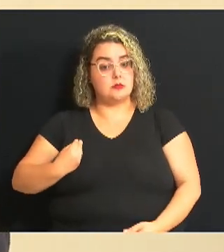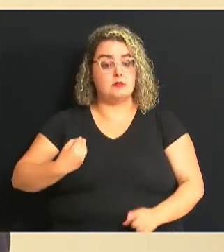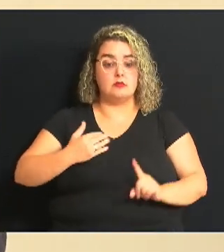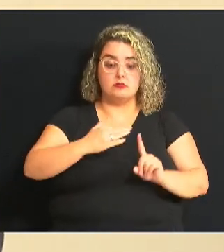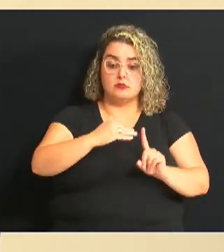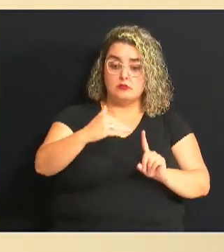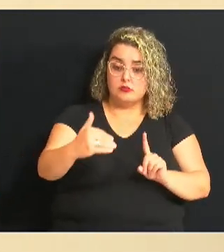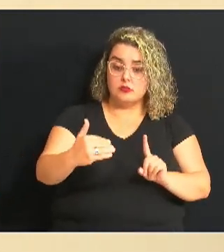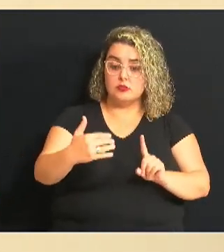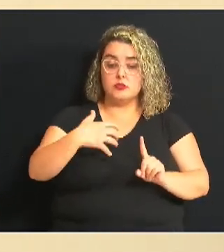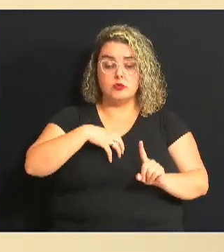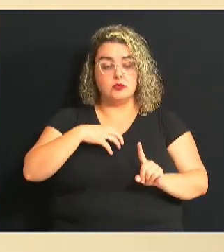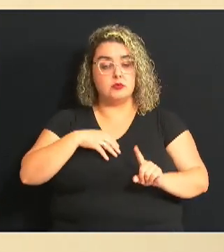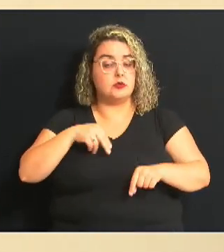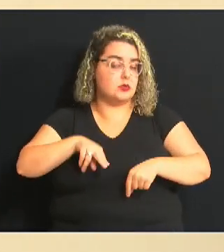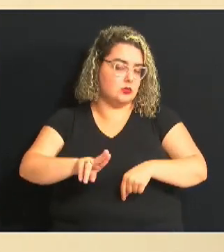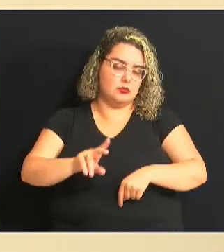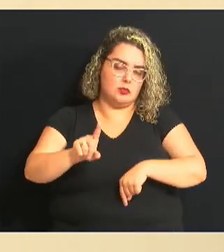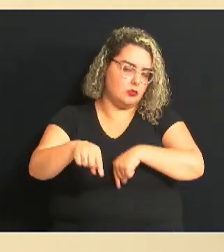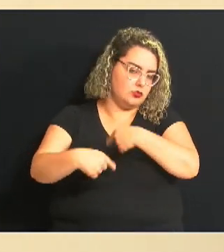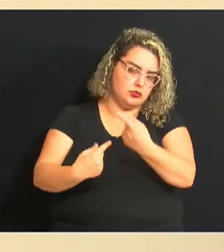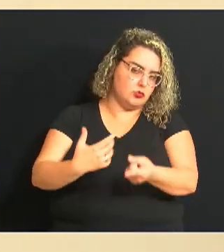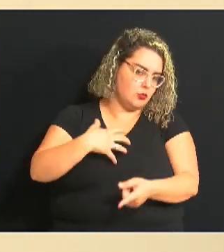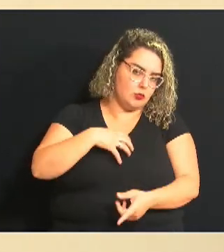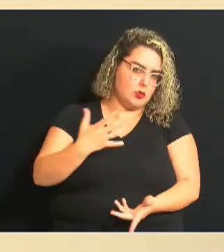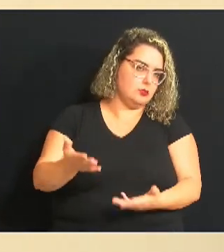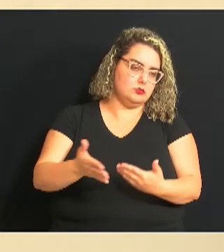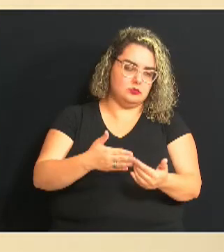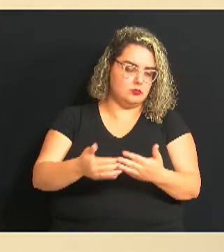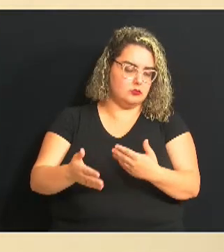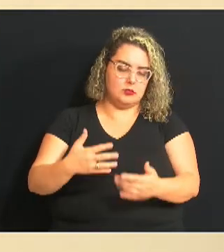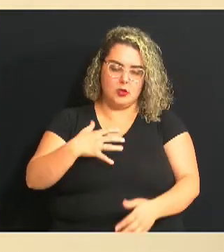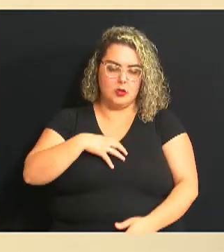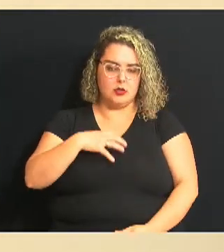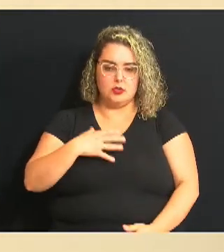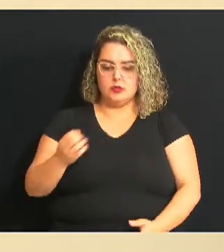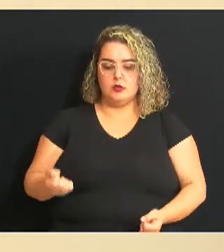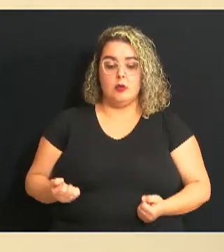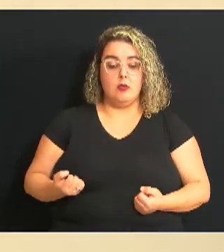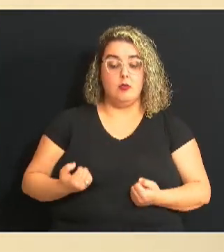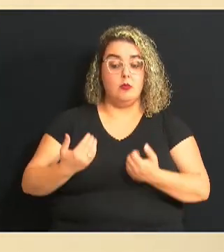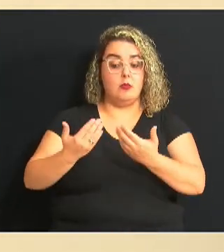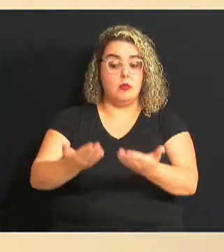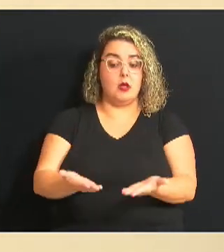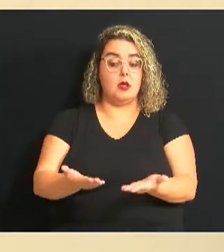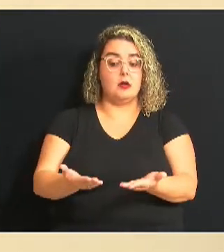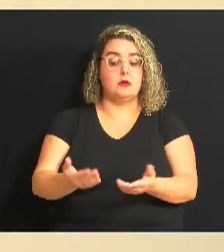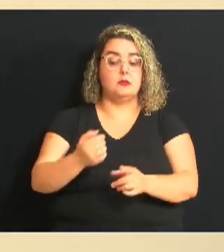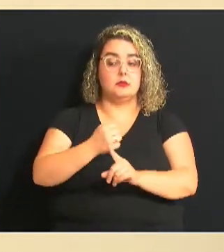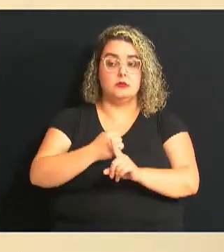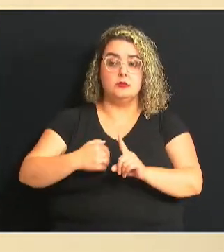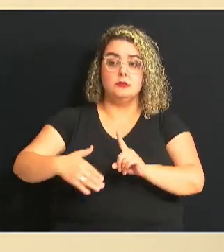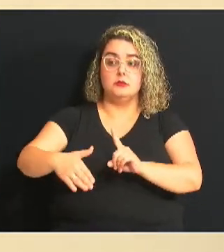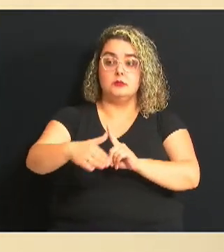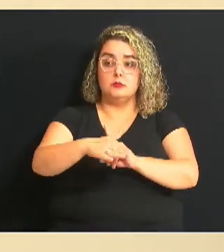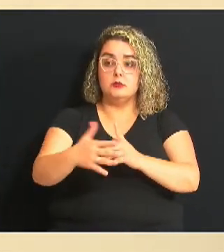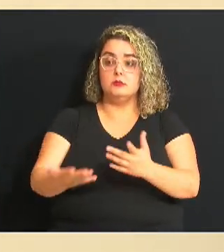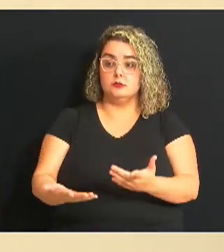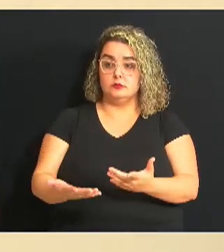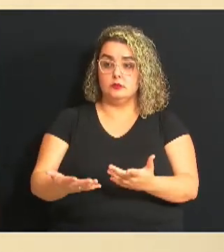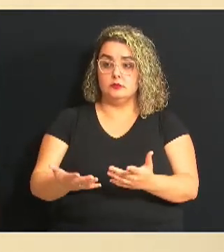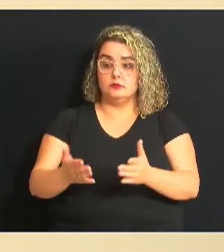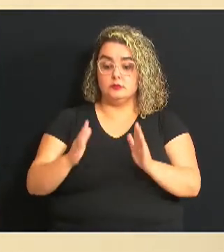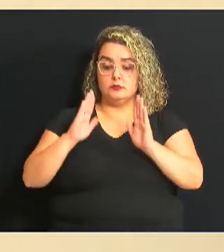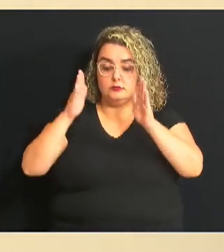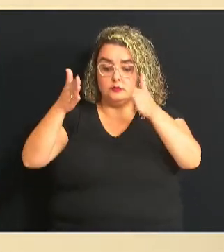alguma forma, né, diante da nossa sociedade, né, elas estão ali no seio, no